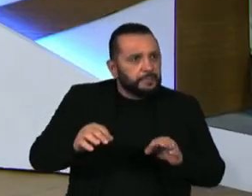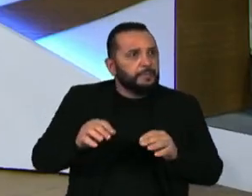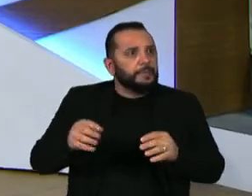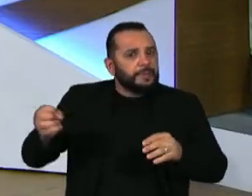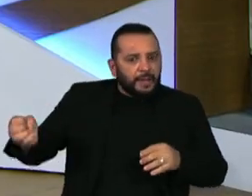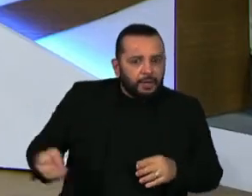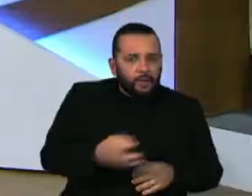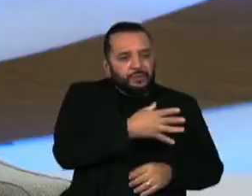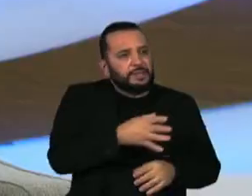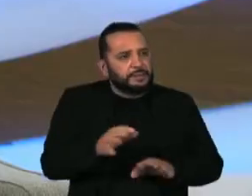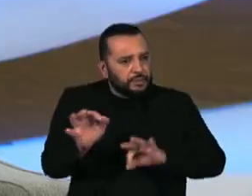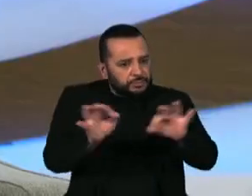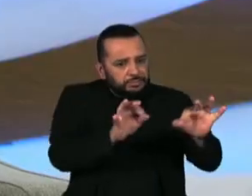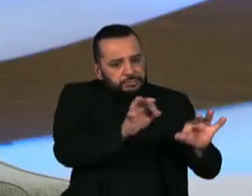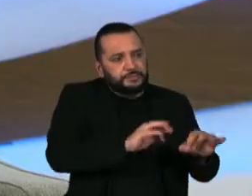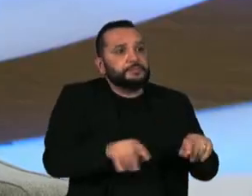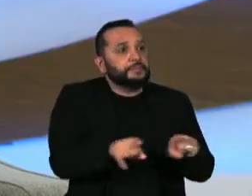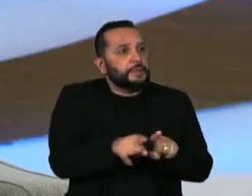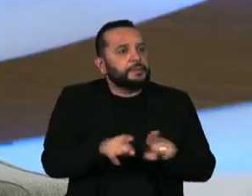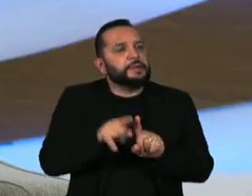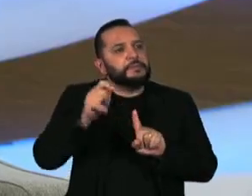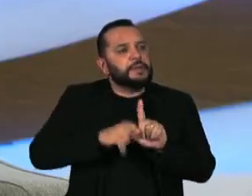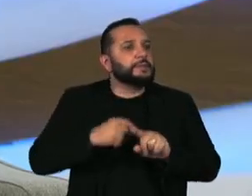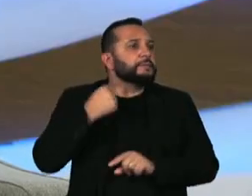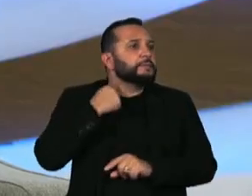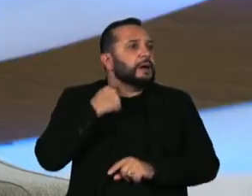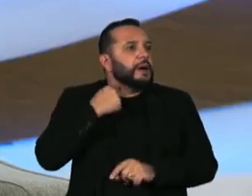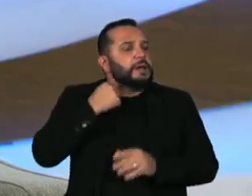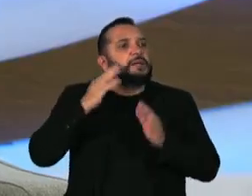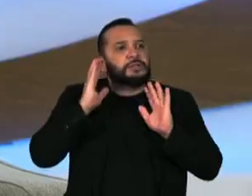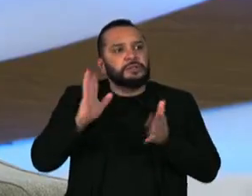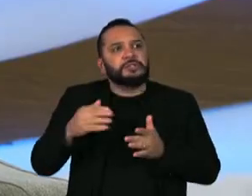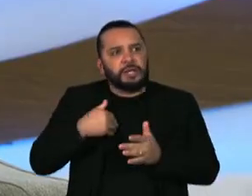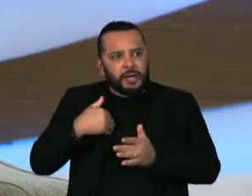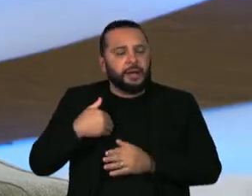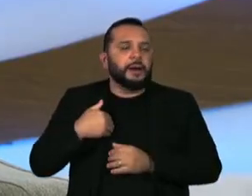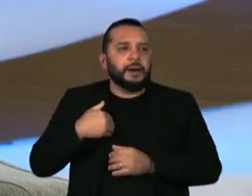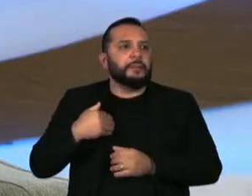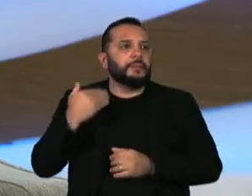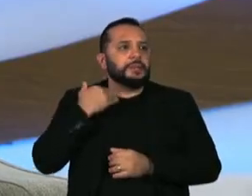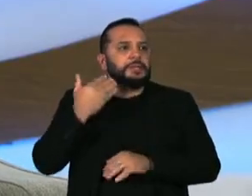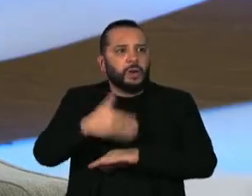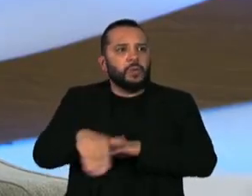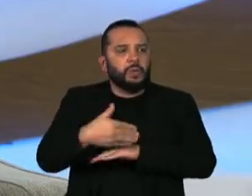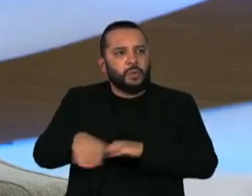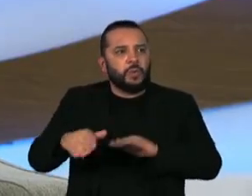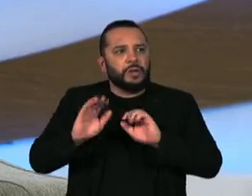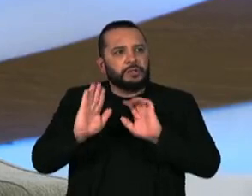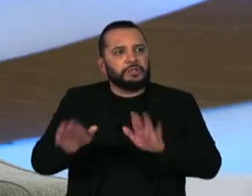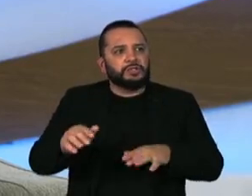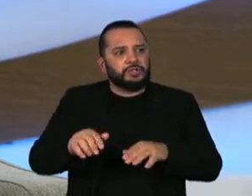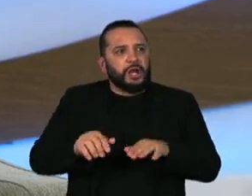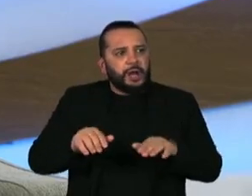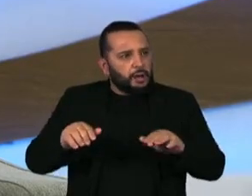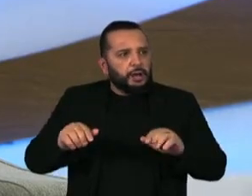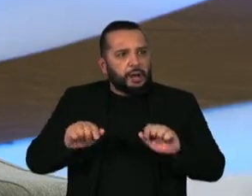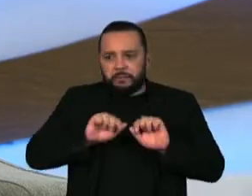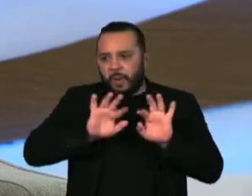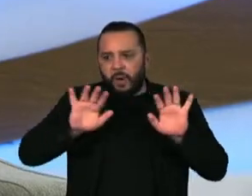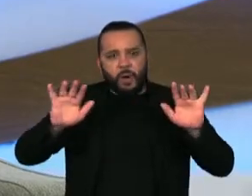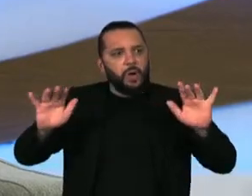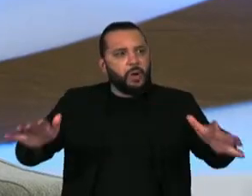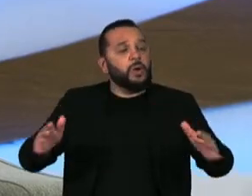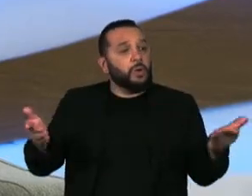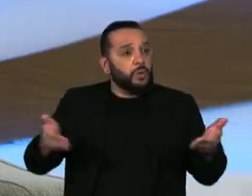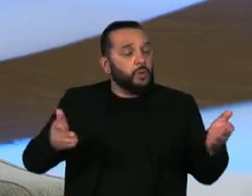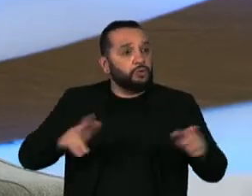no mês de maio, a Operação Sufoco, para ampliar o número de policiais nas ruas. Hoje nós estamos aqui, por exemplo, na capital, com praticamente o dobro do